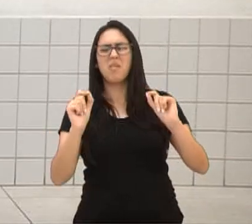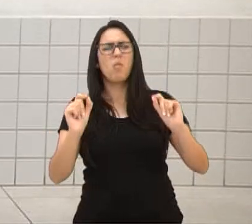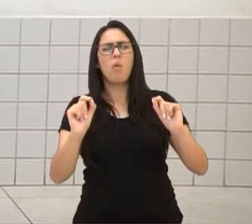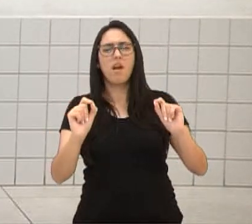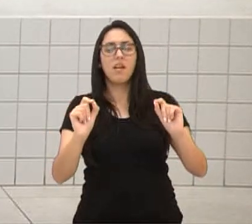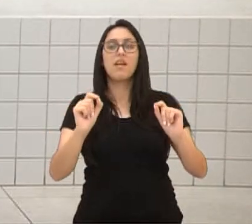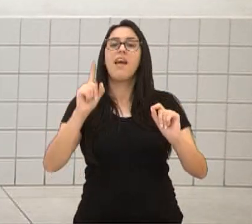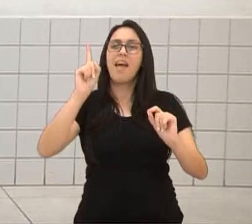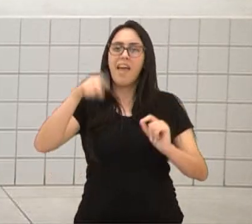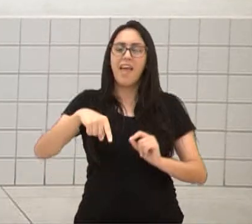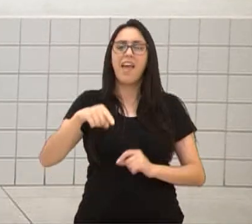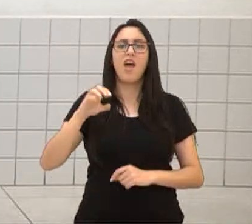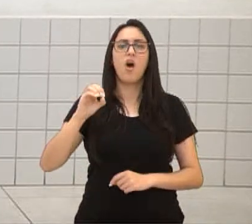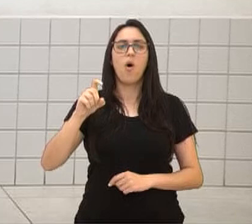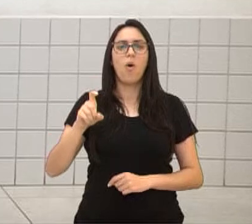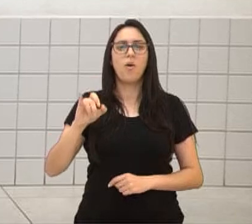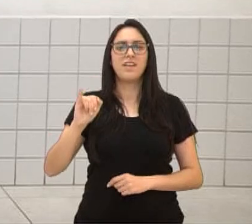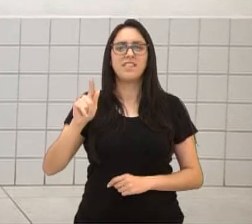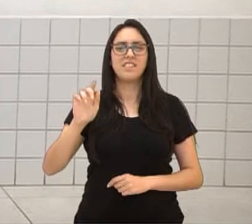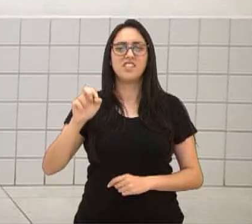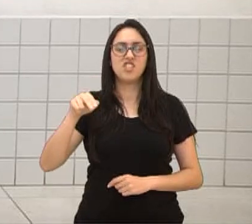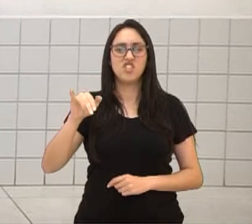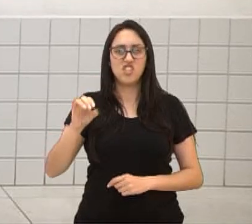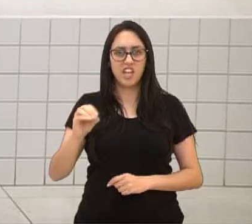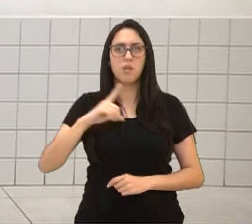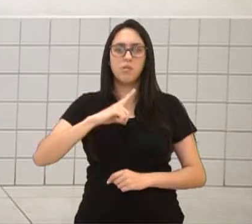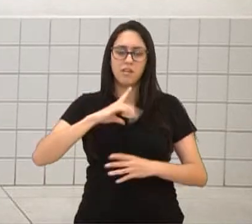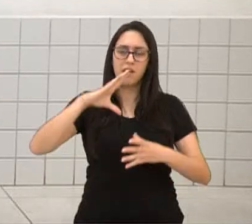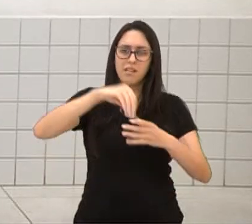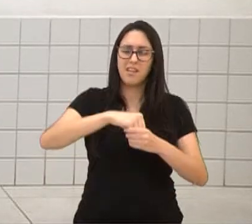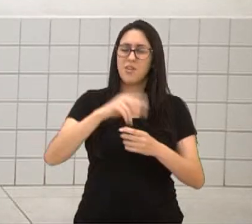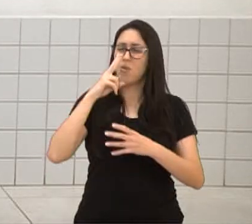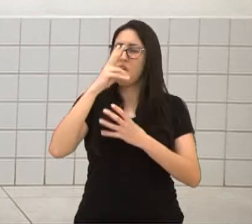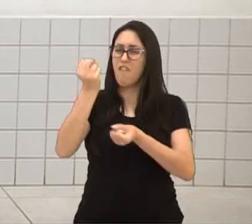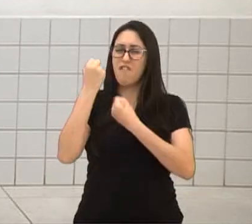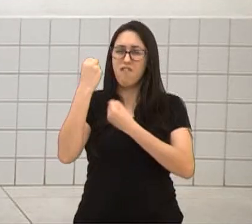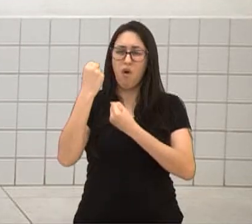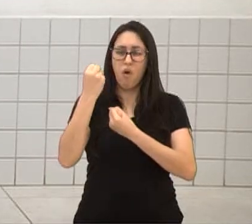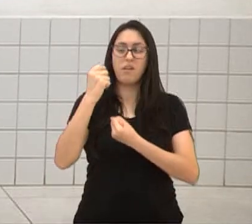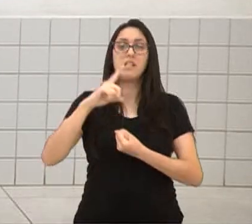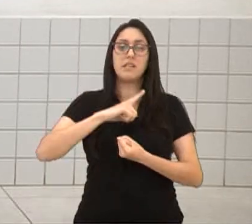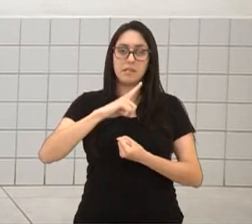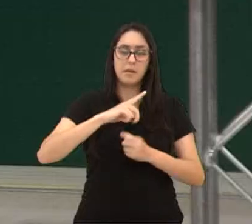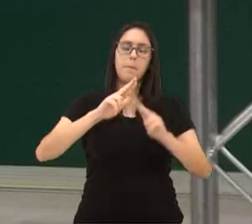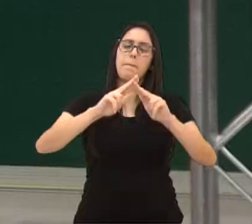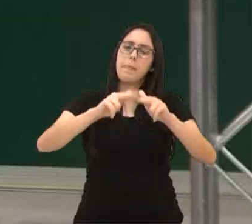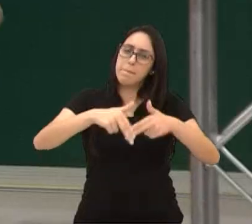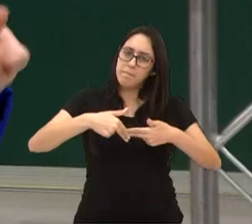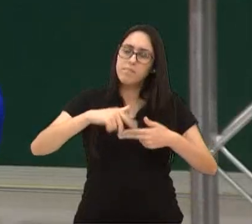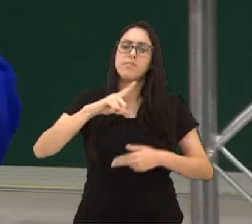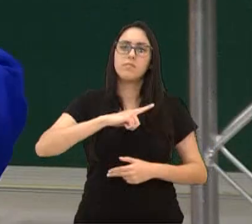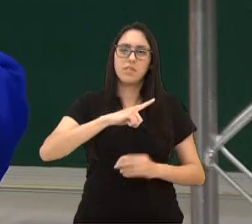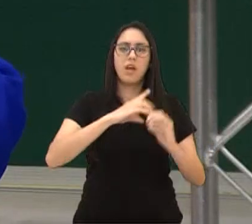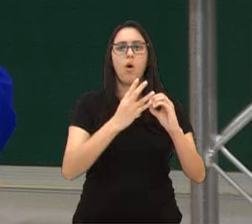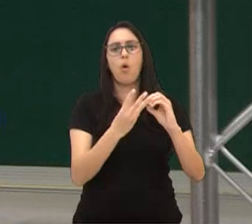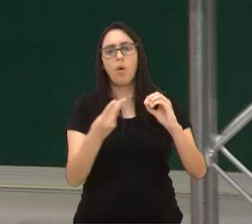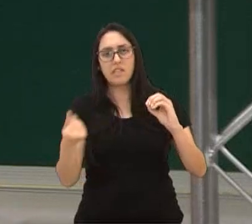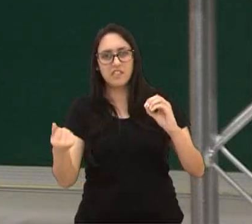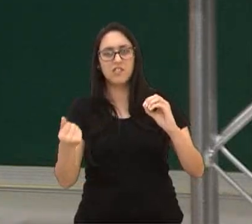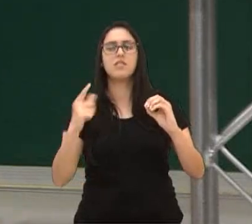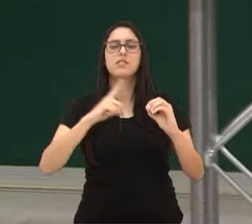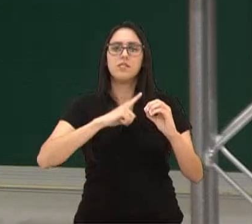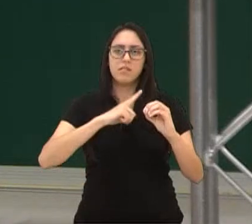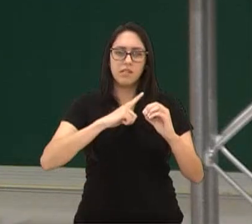presença do oxigênio, né? Por ser um oxidante forte, então, por isso, a gente tem lá a oxidação devido